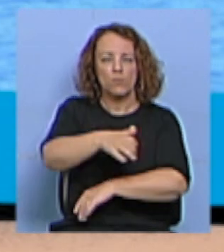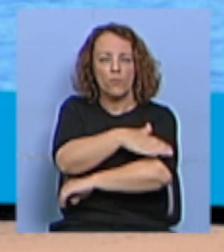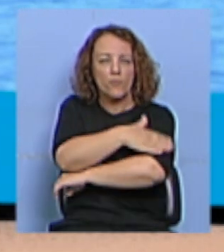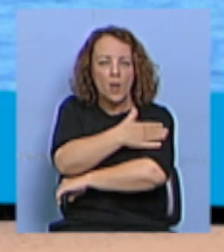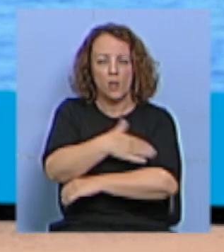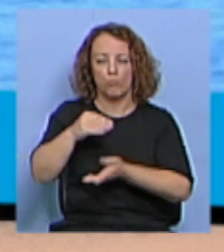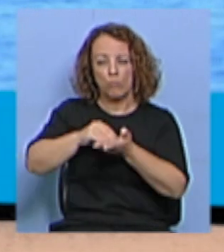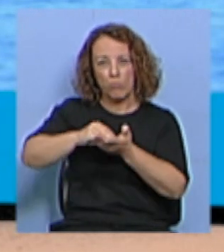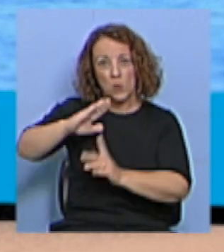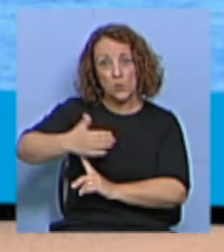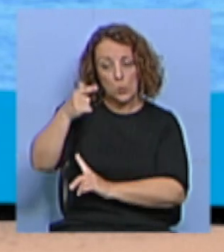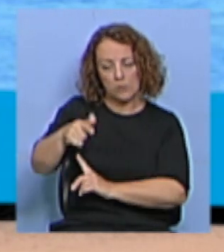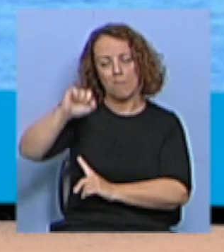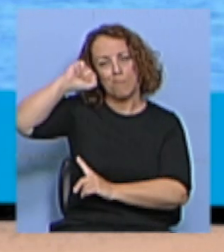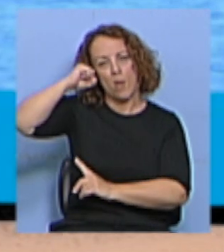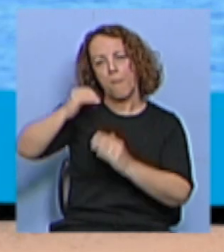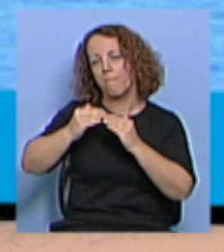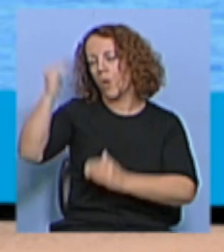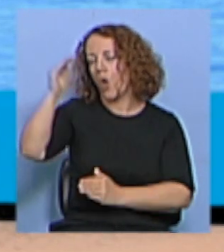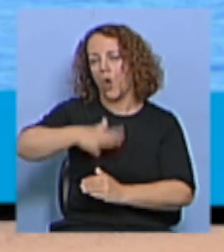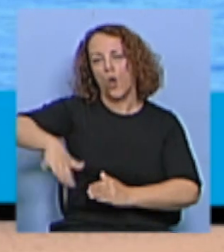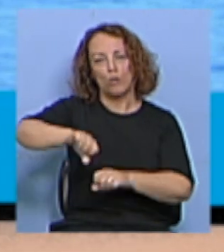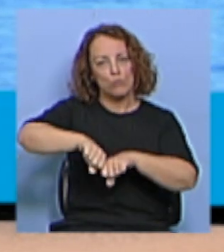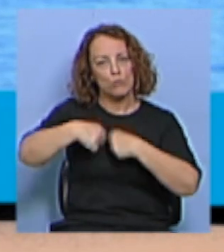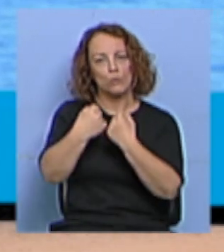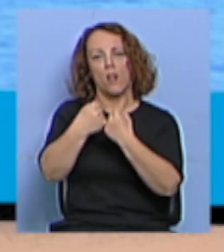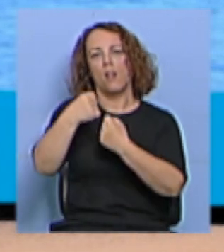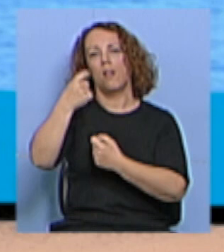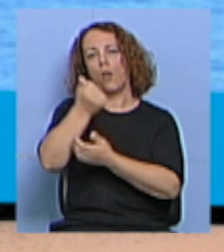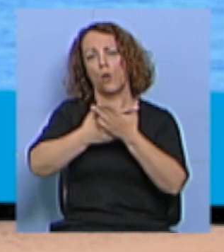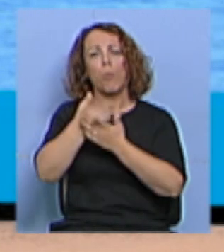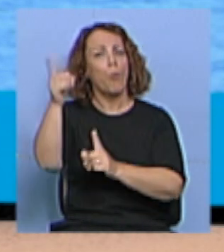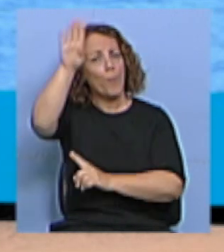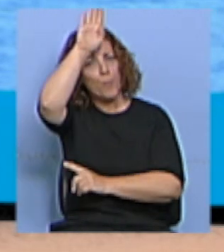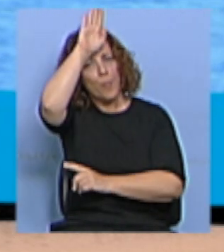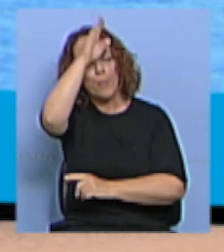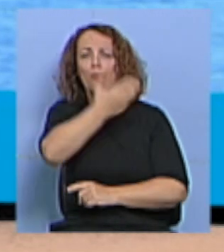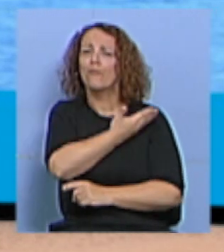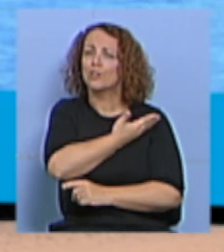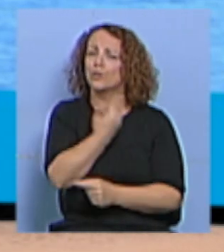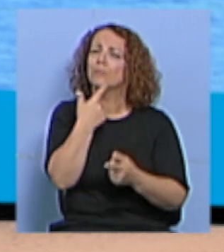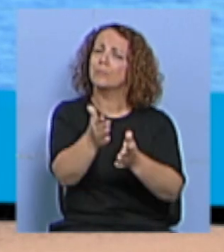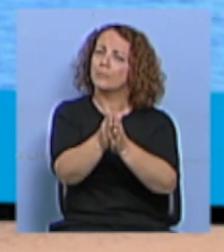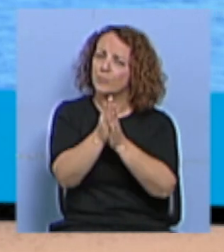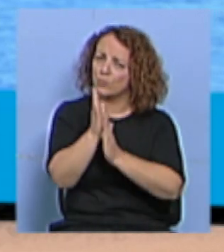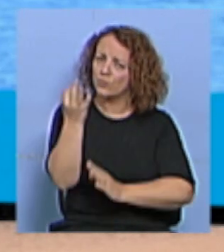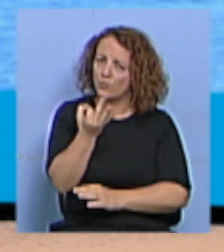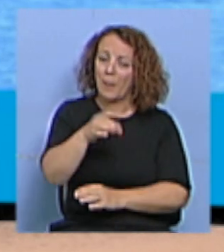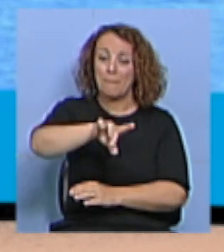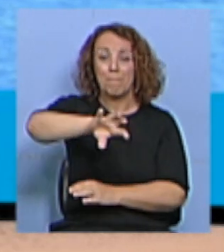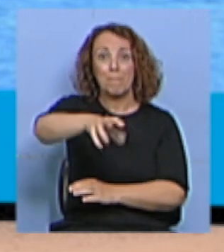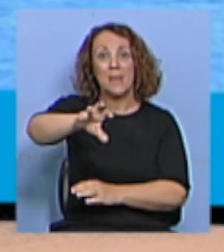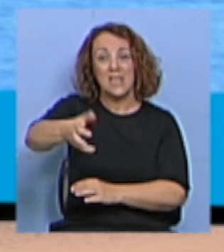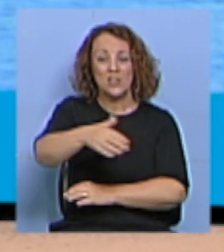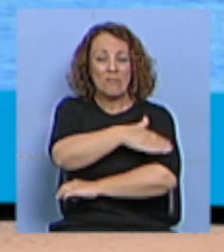são os que terão um impacto maior do ponto de vista social e económico. E o Papa Francisco já veio pedir o perdão da dívida dos países